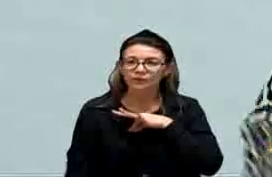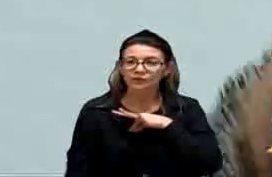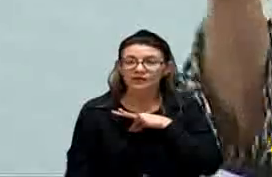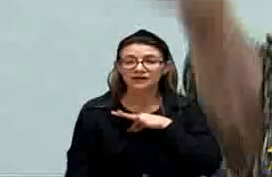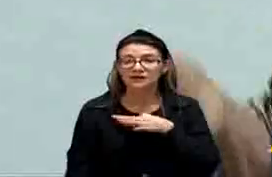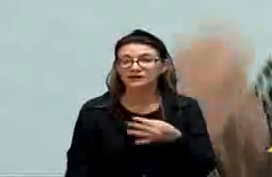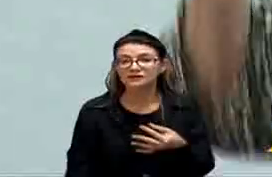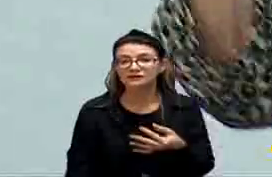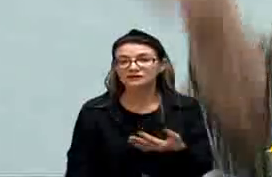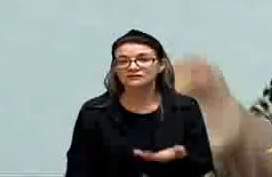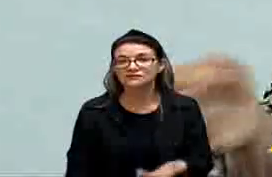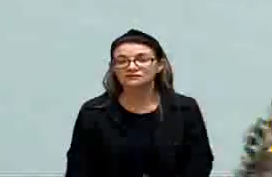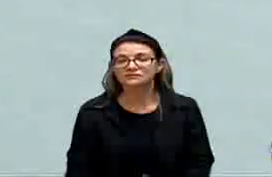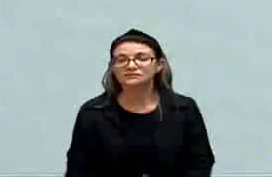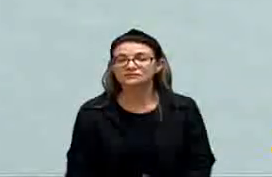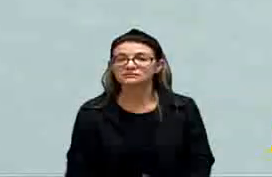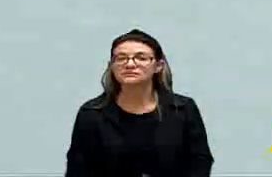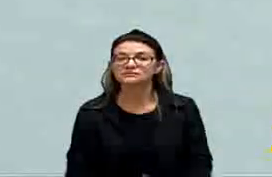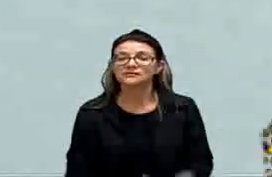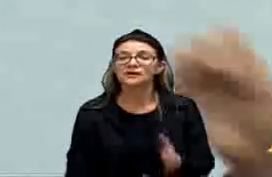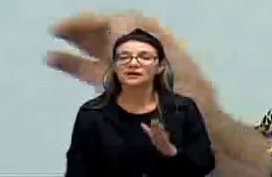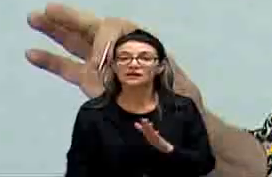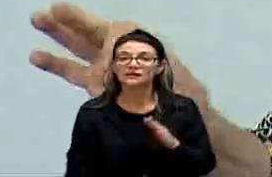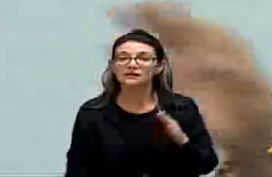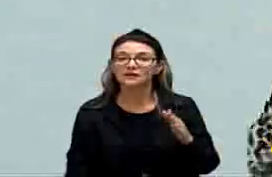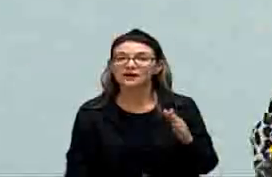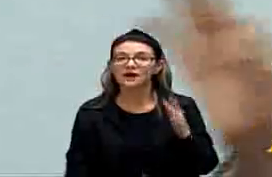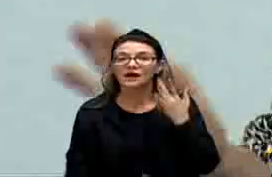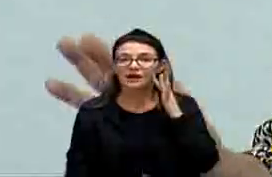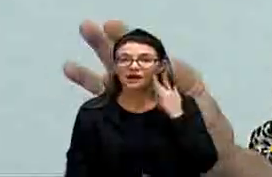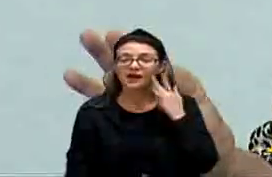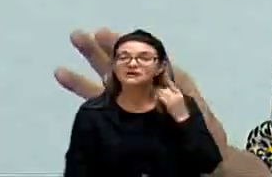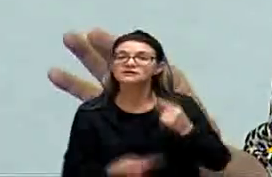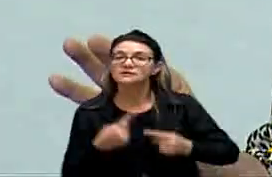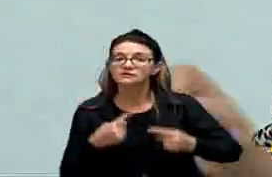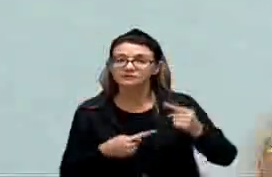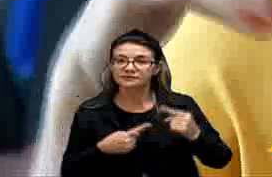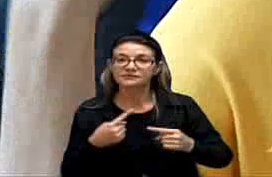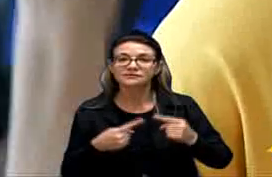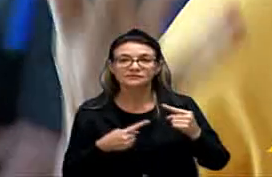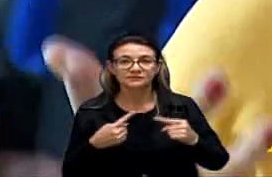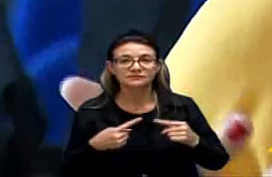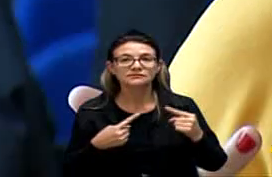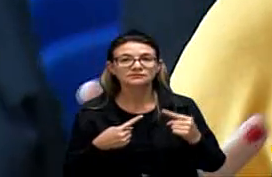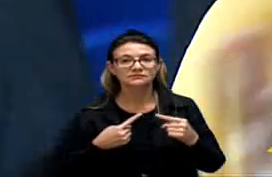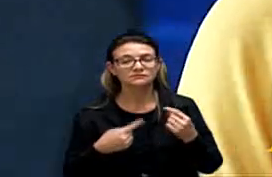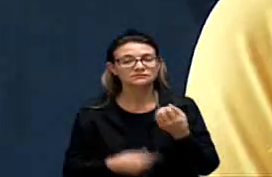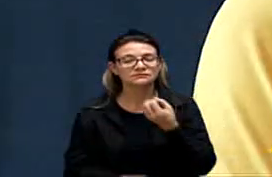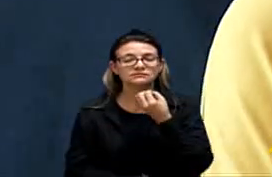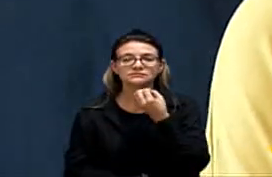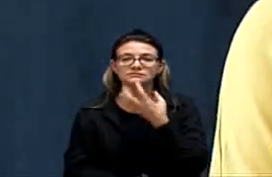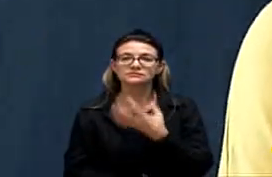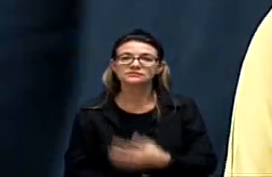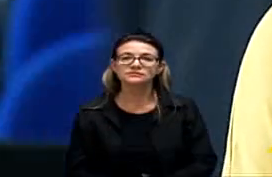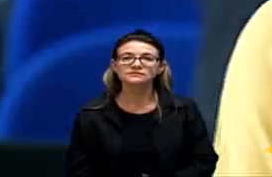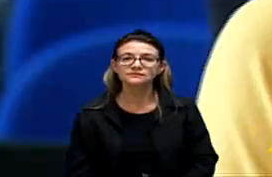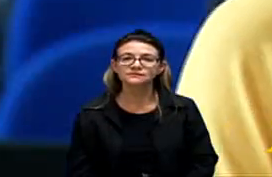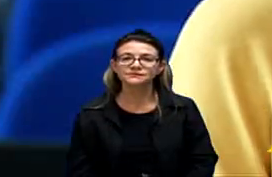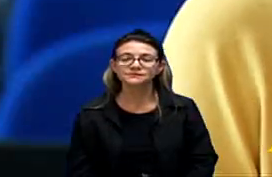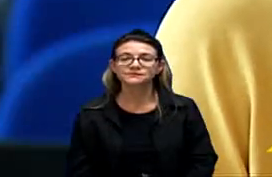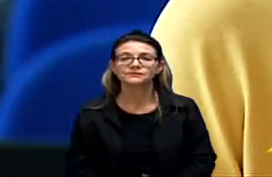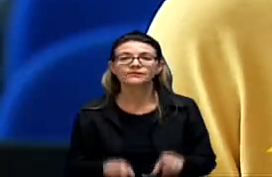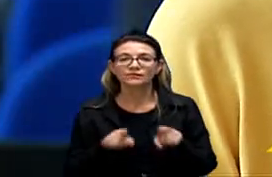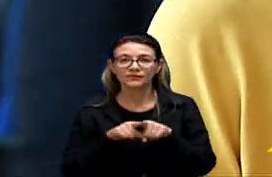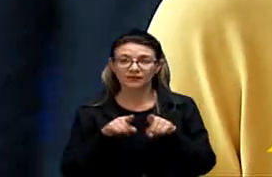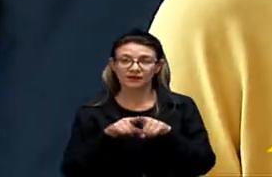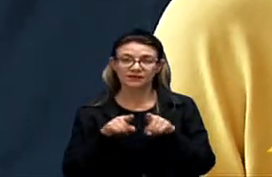vai acontecer mas eu acho que estee debate foi extremamente produtivo e saudável fund s para além dessa questão Vereador eu trago também